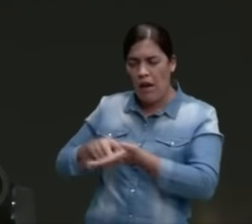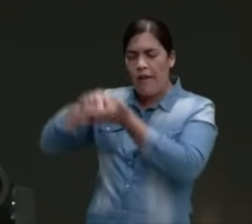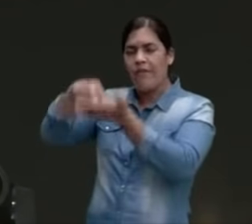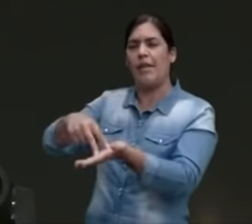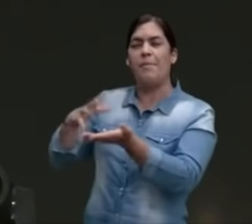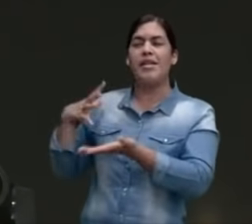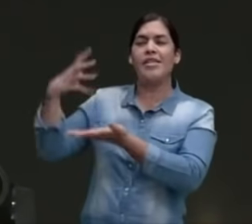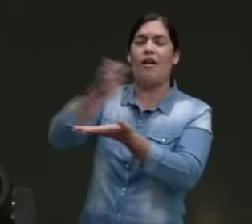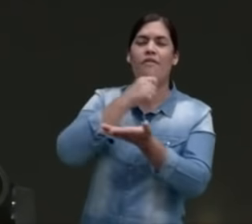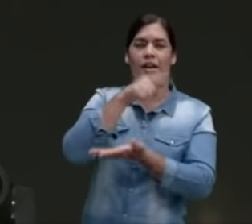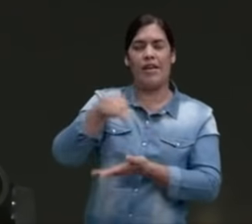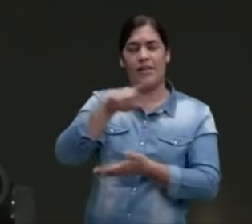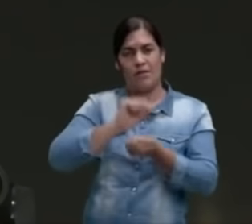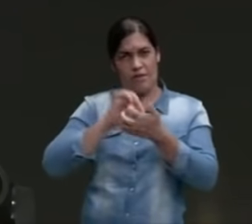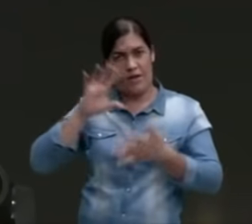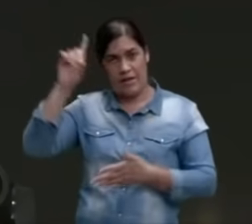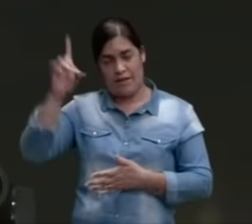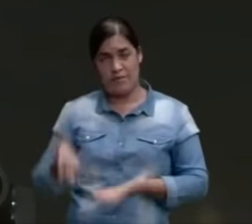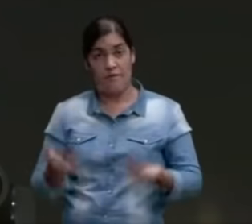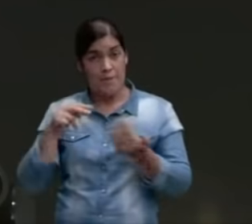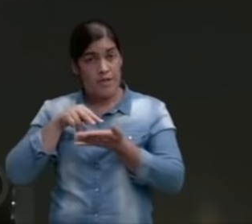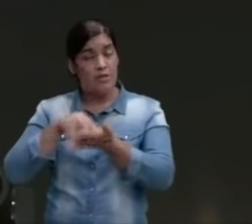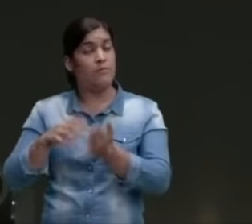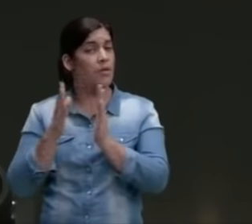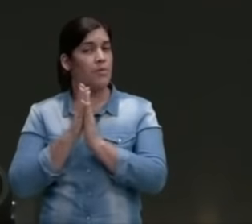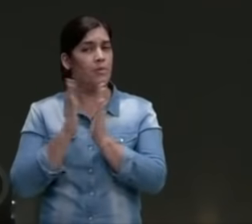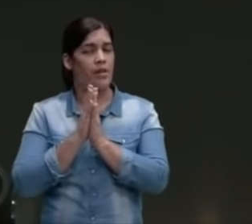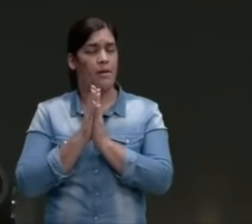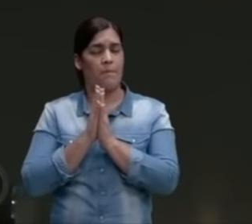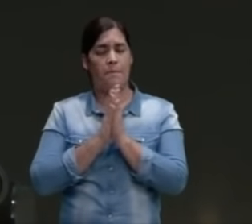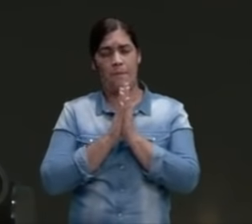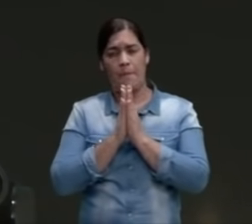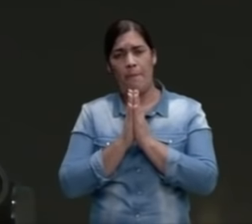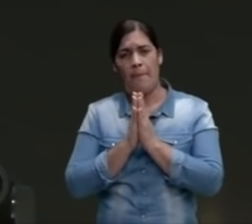condenação. Glória a Deus. Irmãos, vamos ficar de pé para a gente orar?